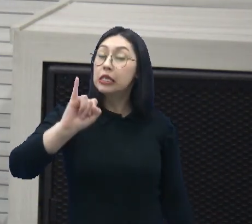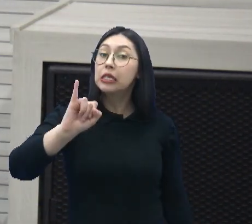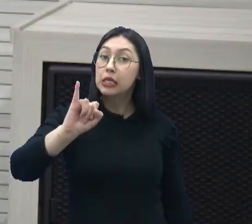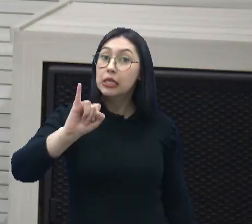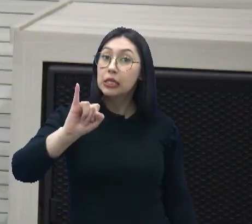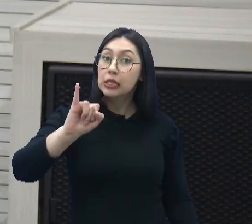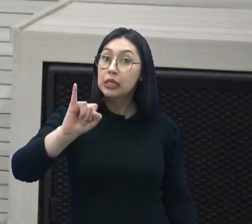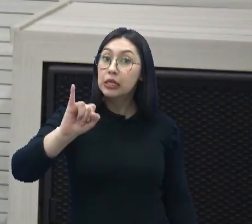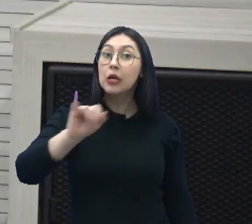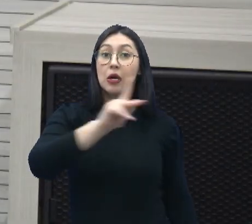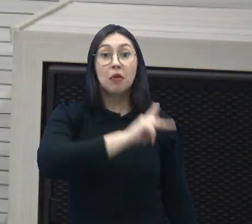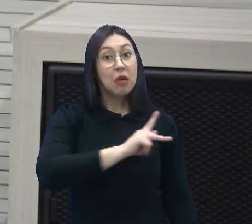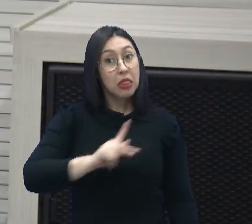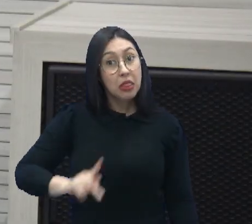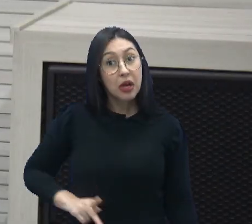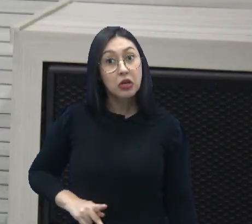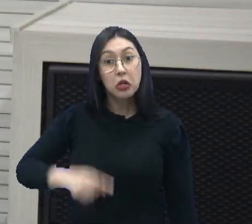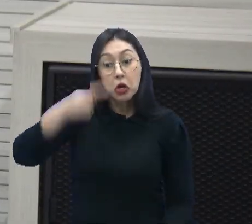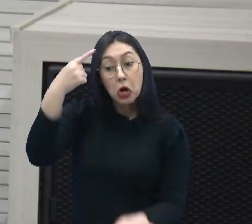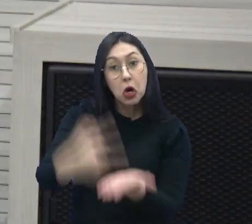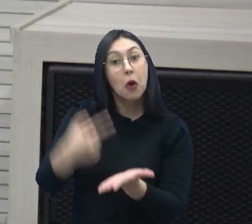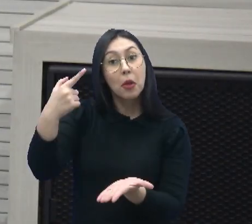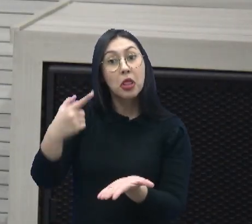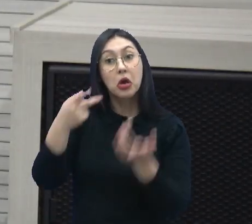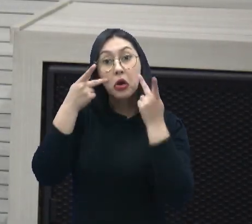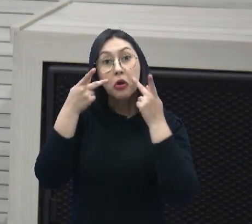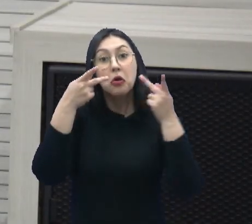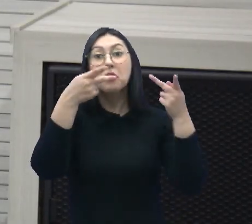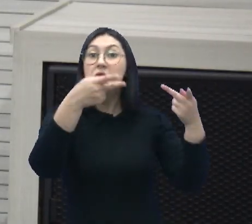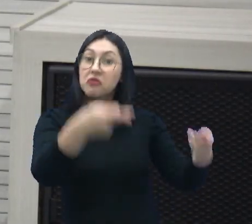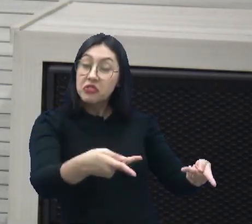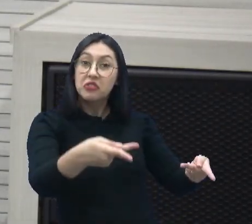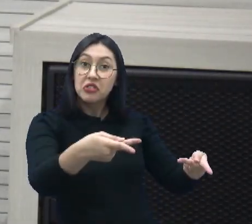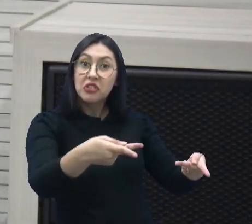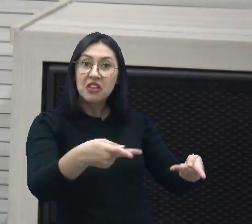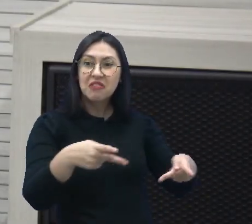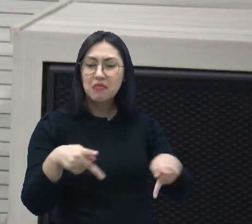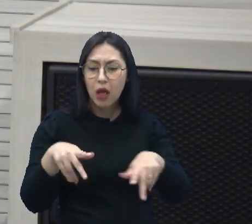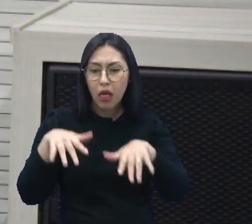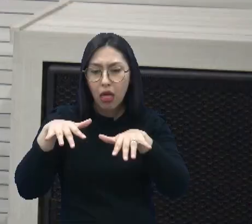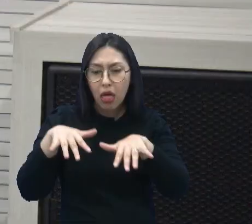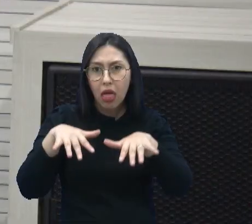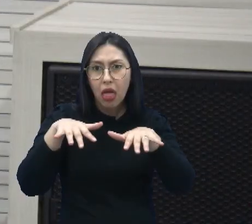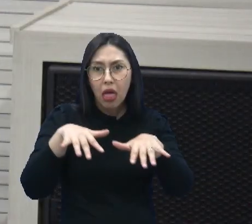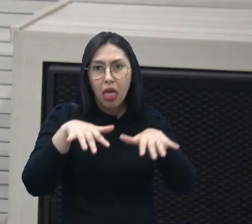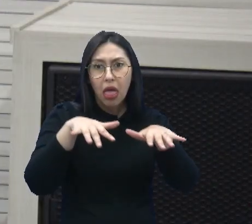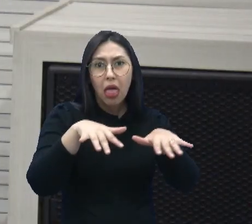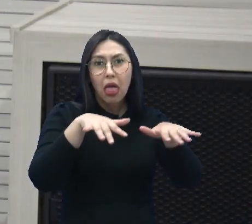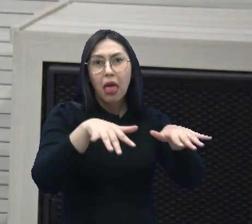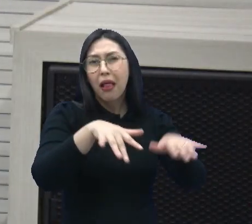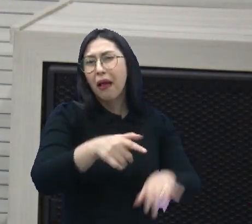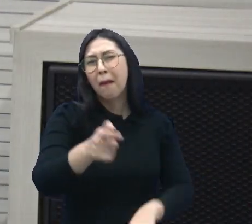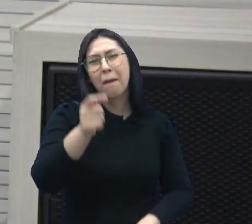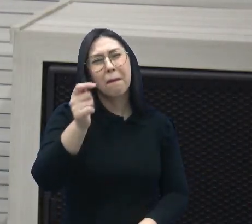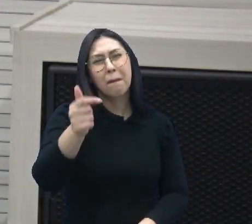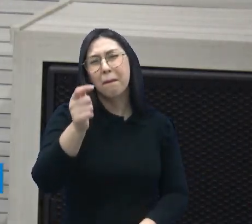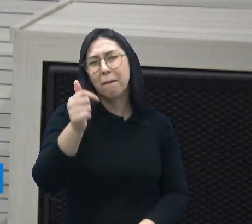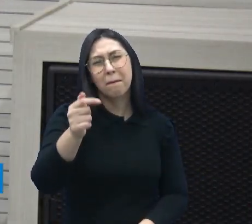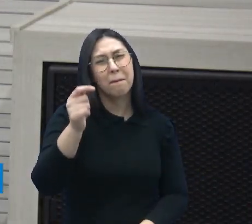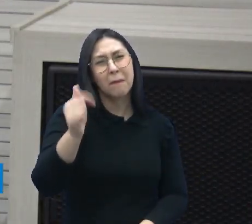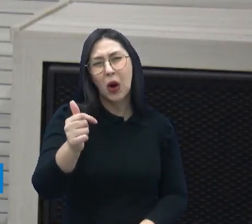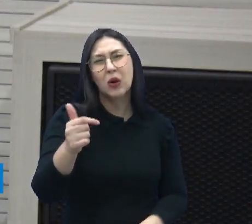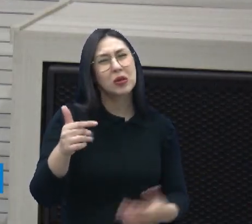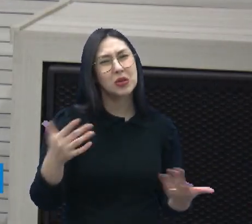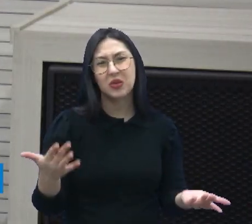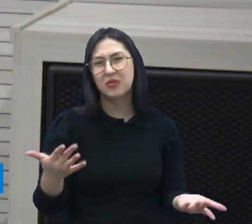se marcar uma vinda, ele não vereador. traz o número de pessoas que a gente reuniu aqui. Se o seu presidente vir em São José,